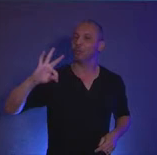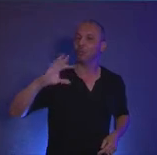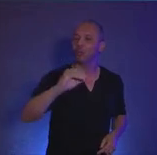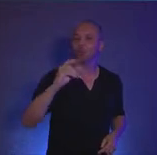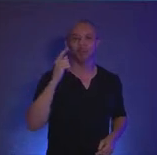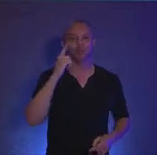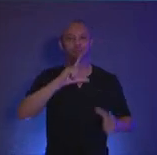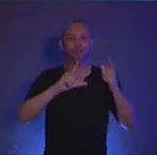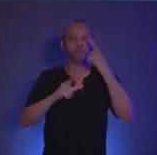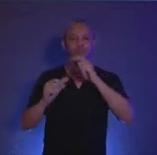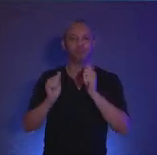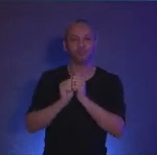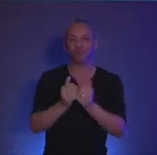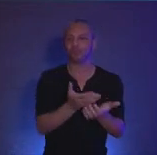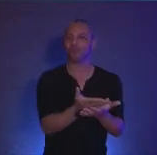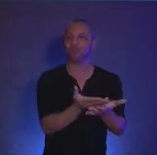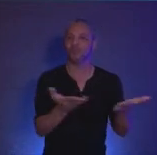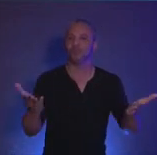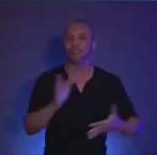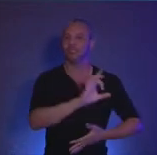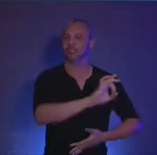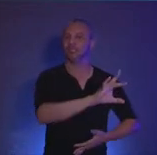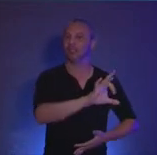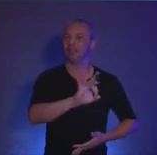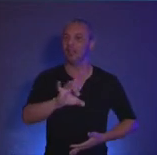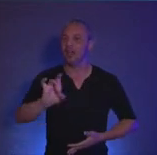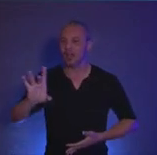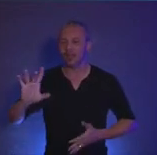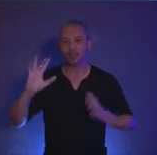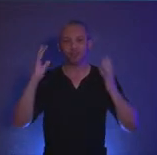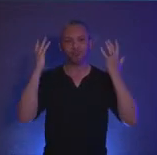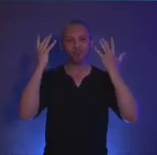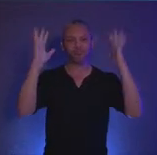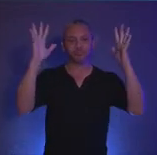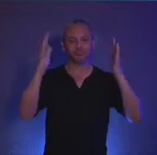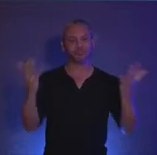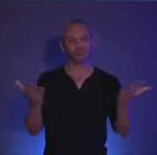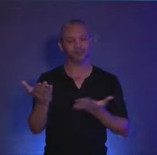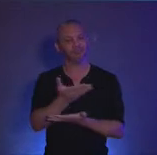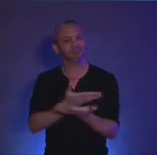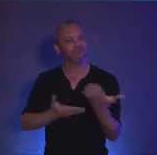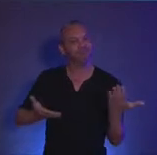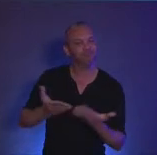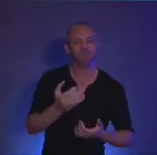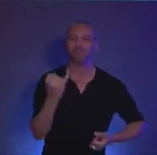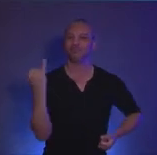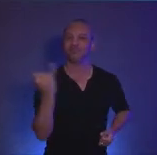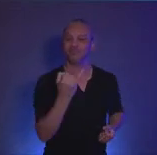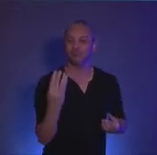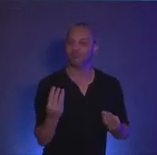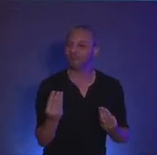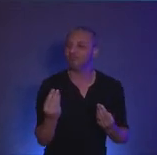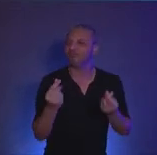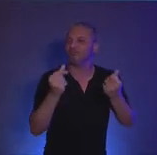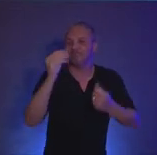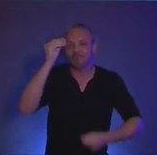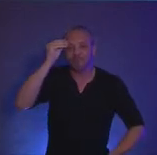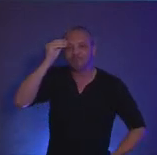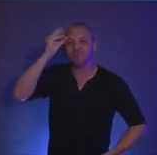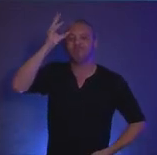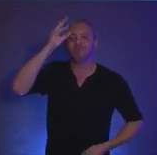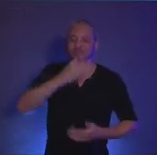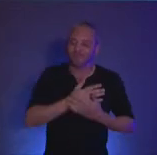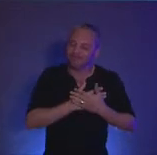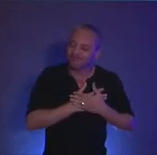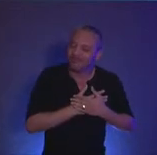conseguiu, junto com vocês, com cada um de vocês, a fazer um grande evento com muita troca, com muita riqueza. A gente sai daqui com o coração quentinho.